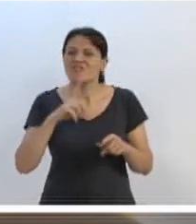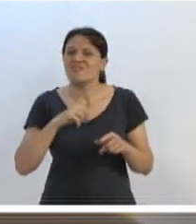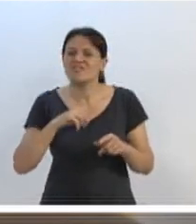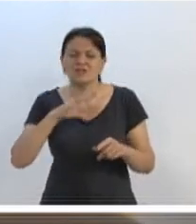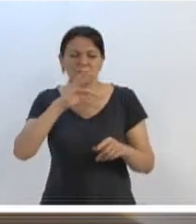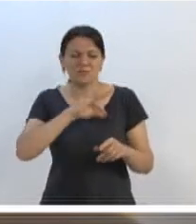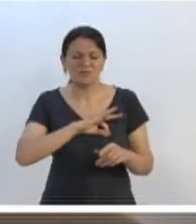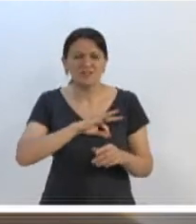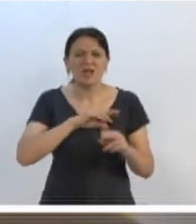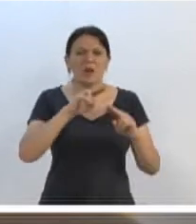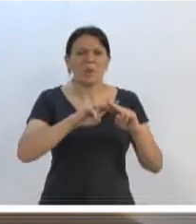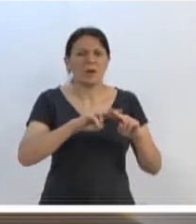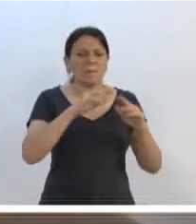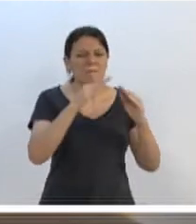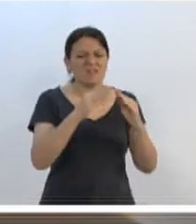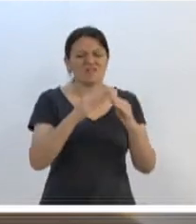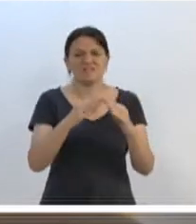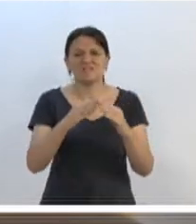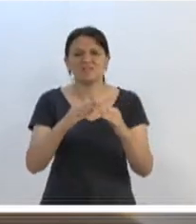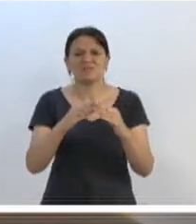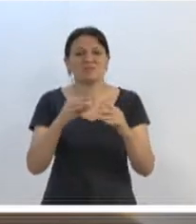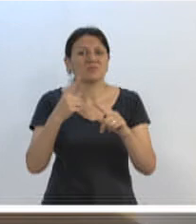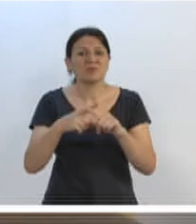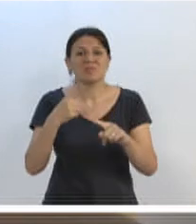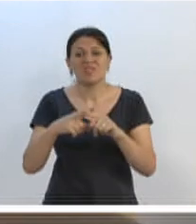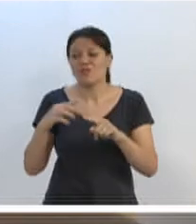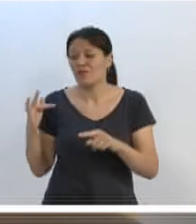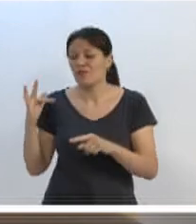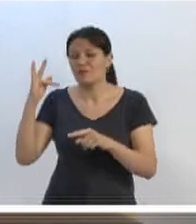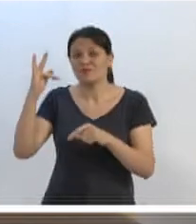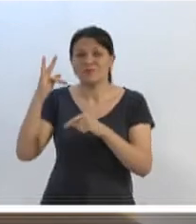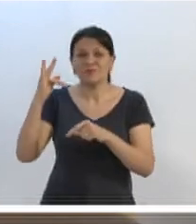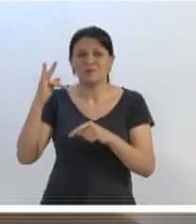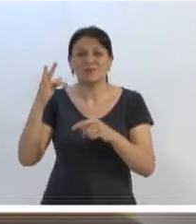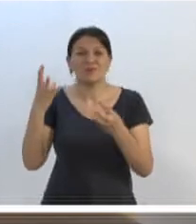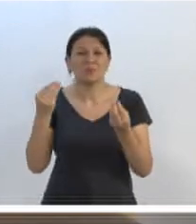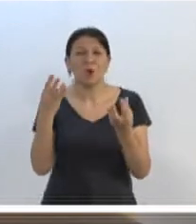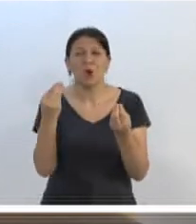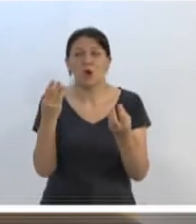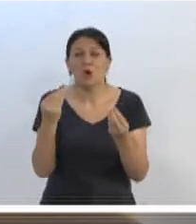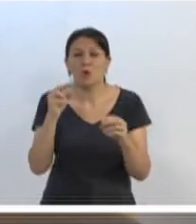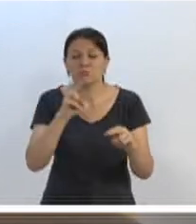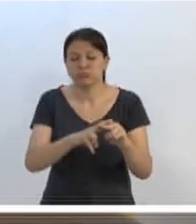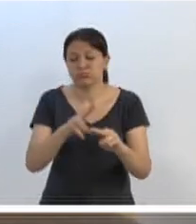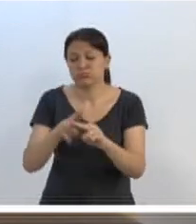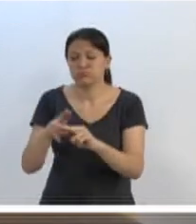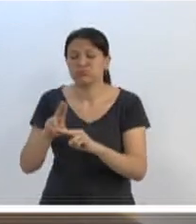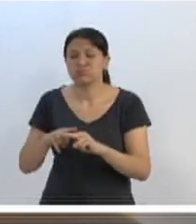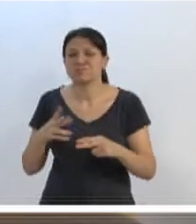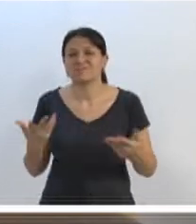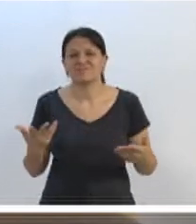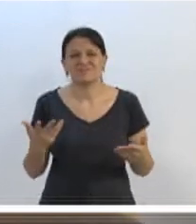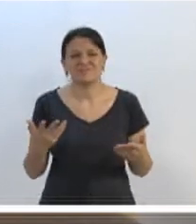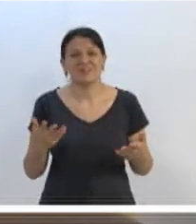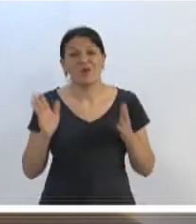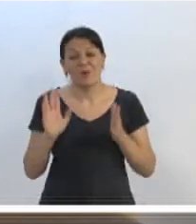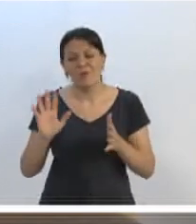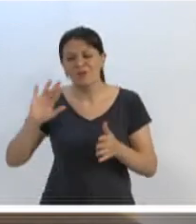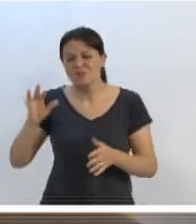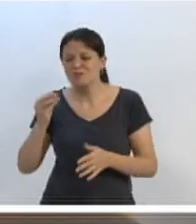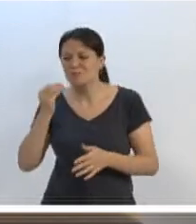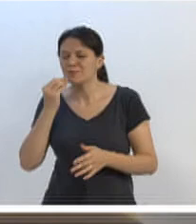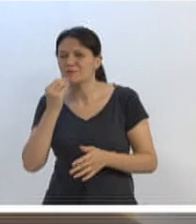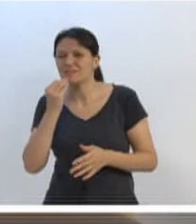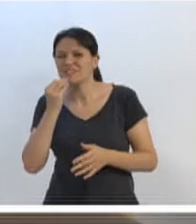chega para prender essas crianças se ninguém der a oportunidade do seu primeiro emprego, ou seu primeiro brinquedo,